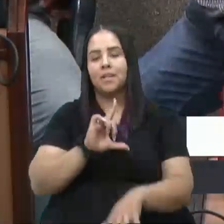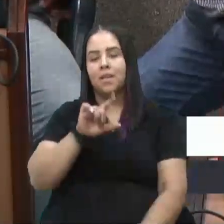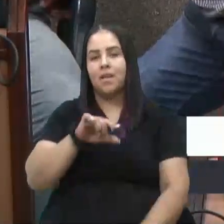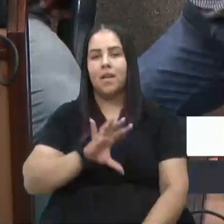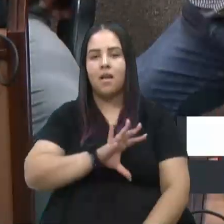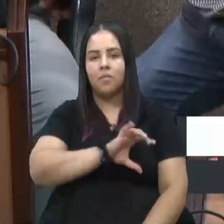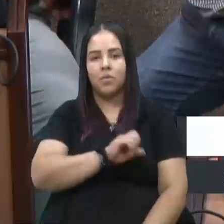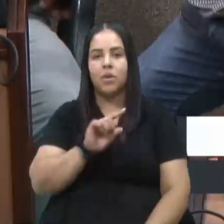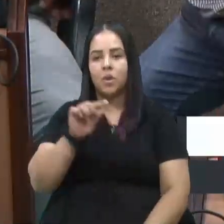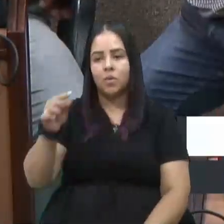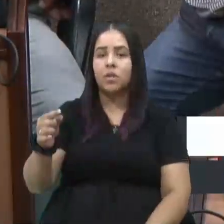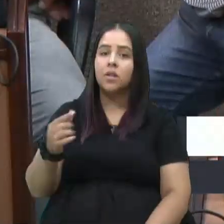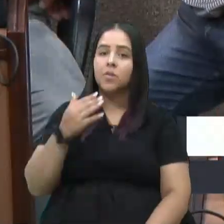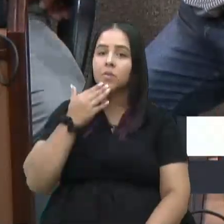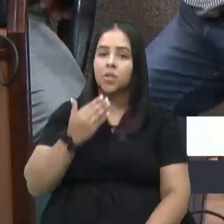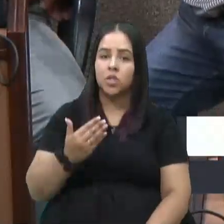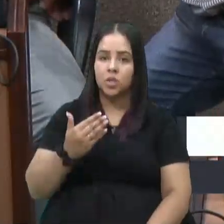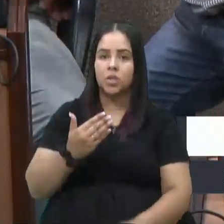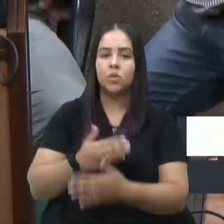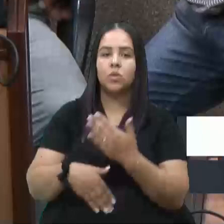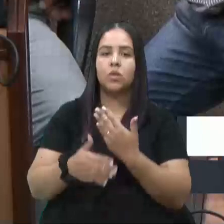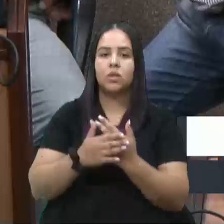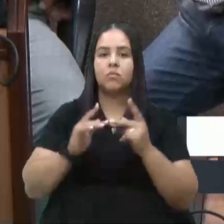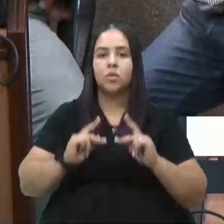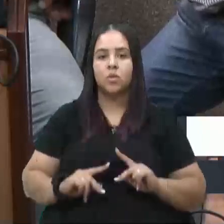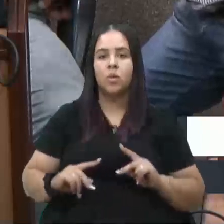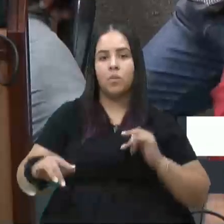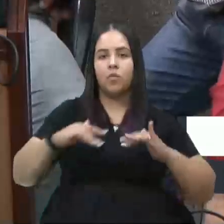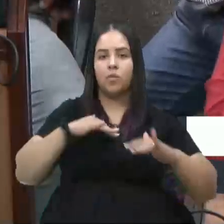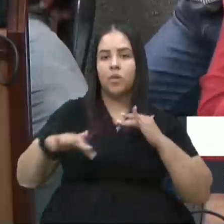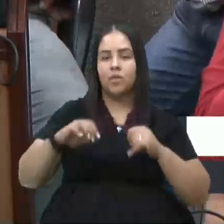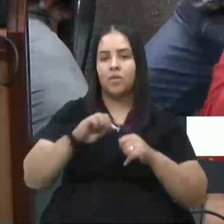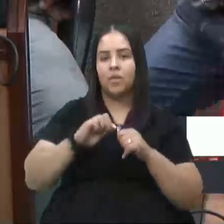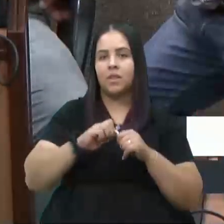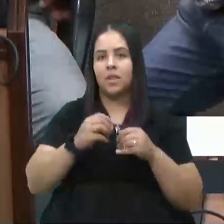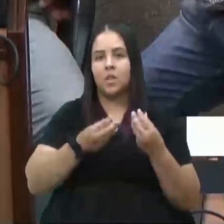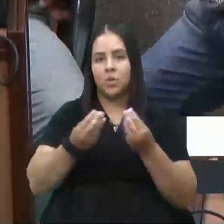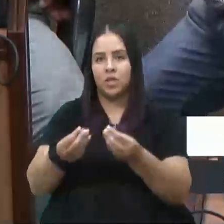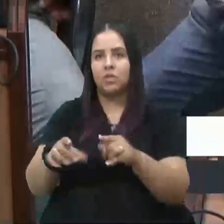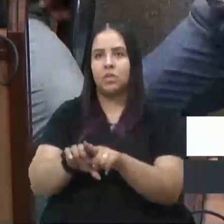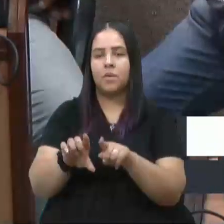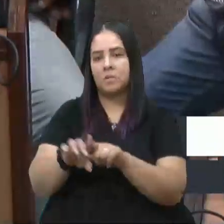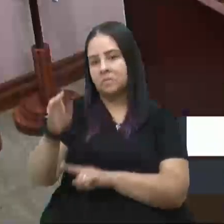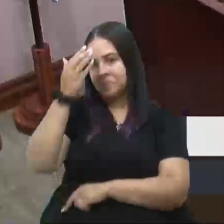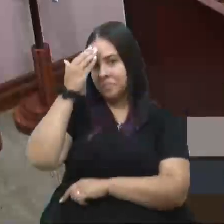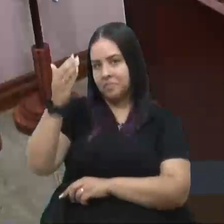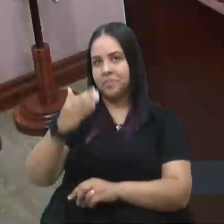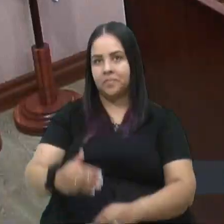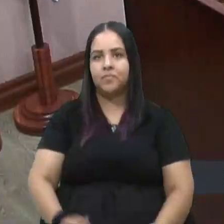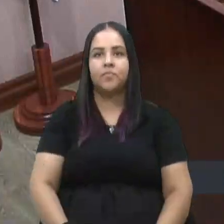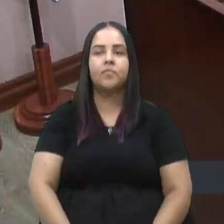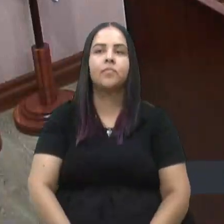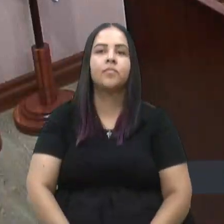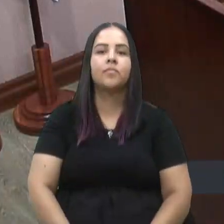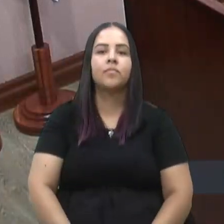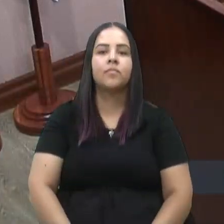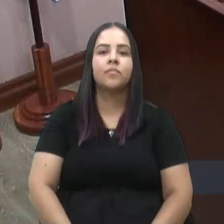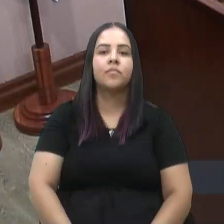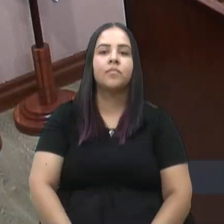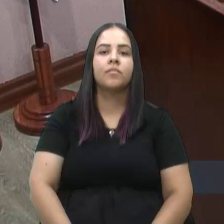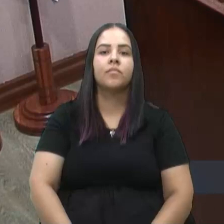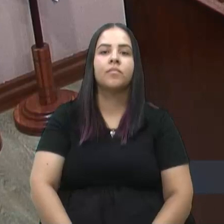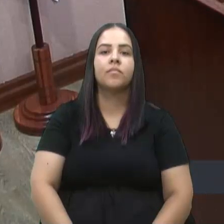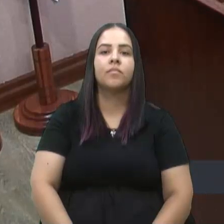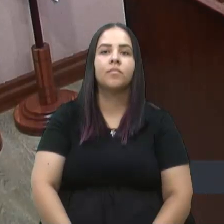Fica esse pedido para que as pessoas se mobilizem e façam a sua doação também. Obrigada. Obrigado. Também